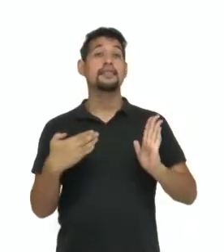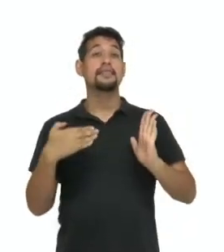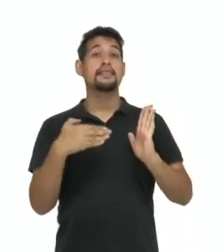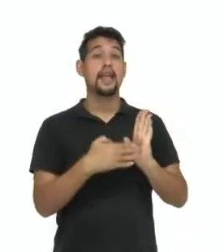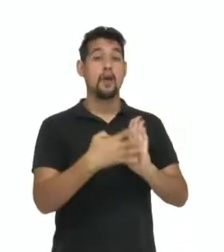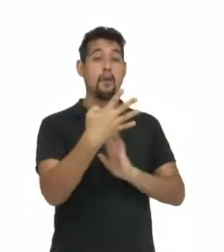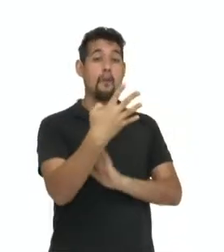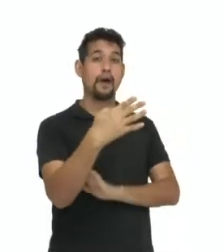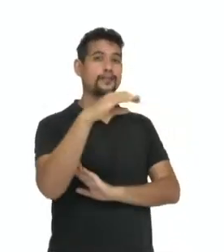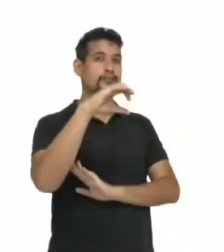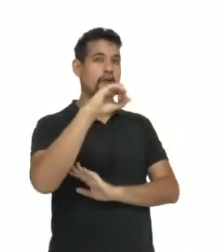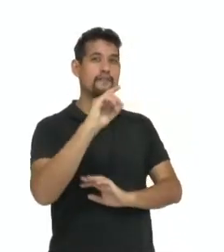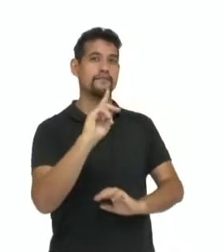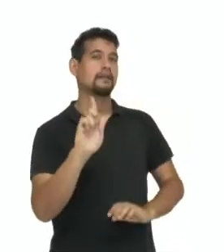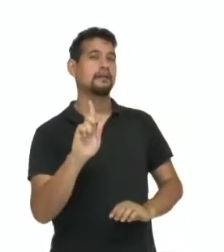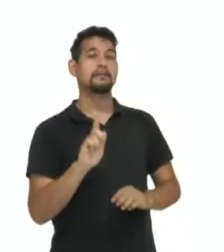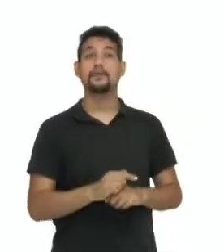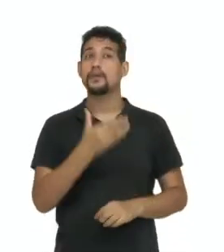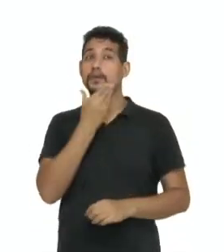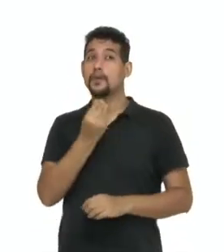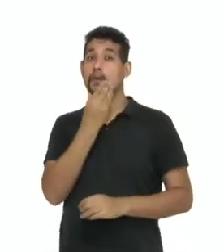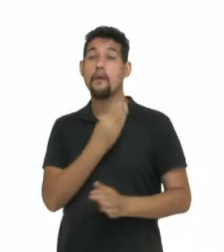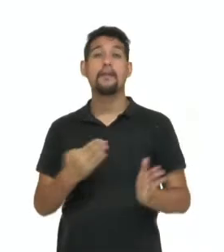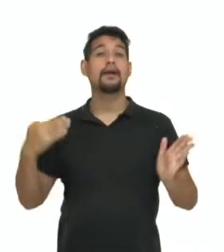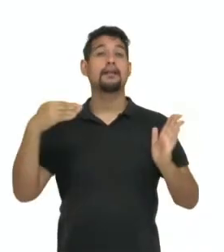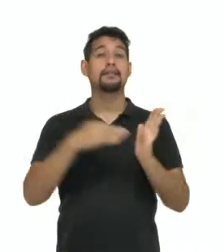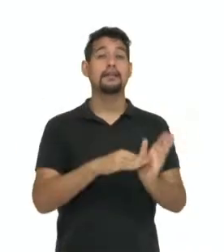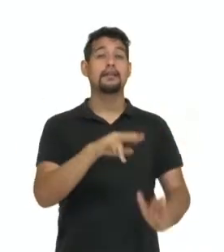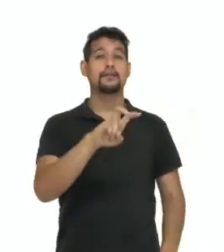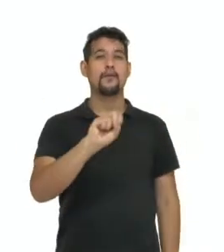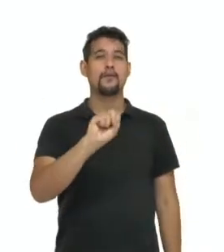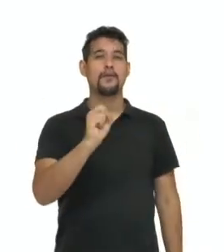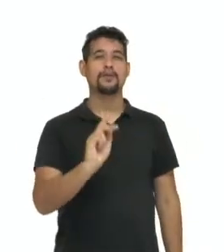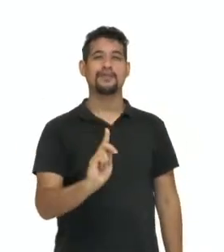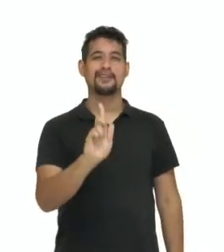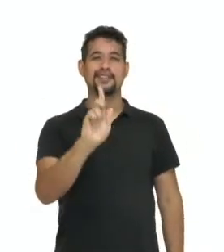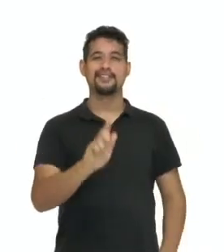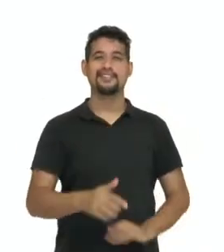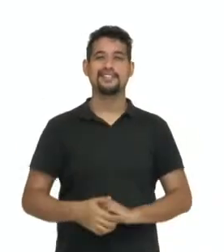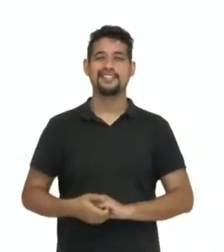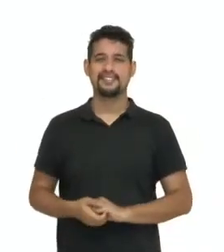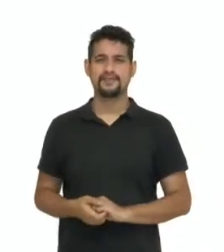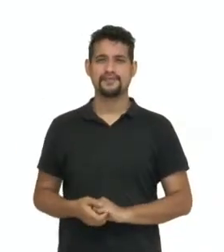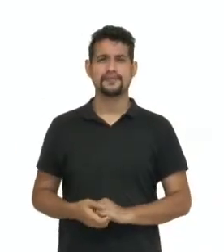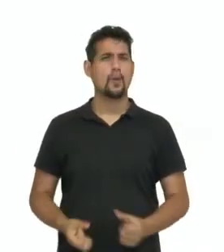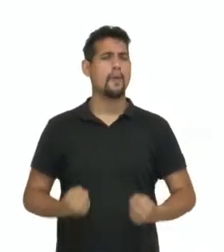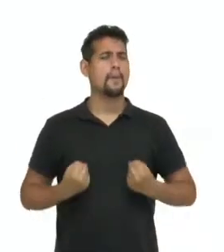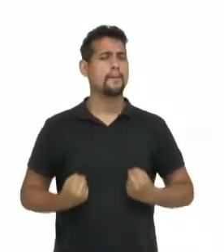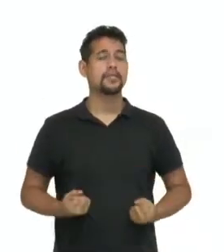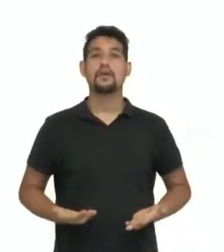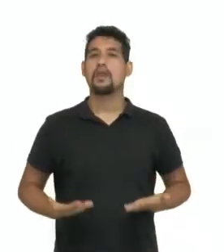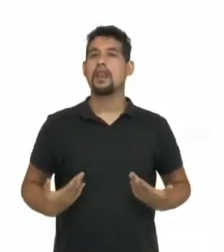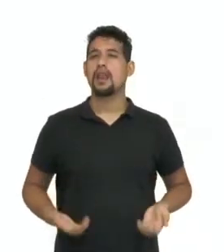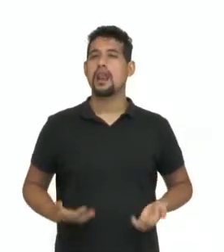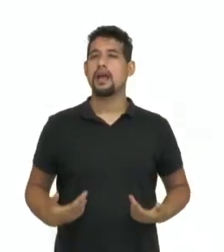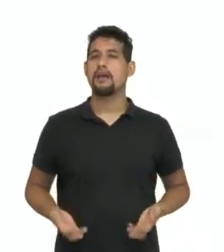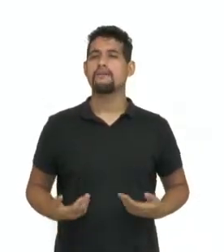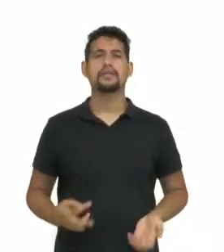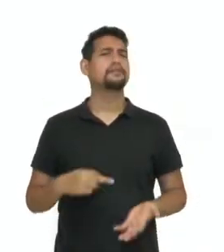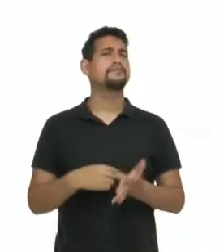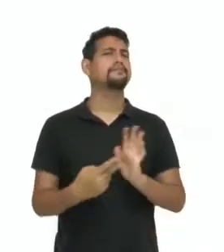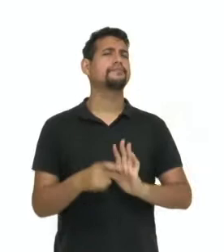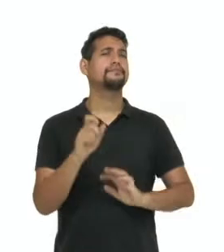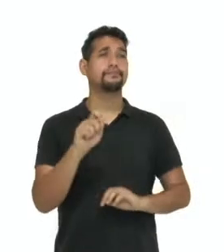49 quilos e no masculino até 58 quilos. O peso leve, por sua vez,